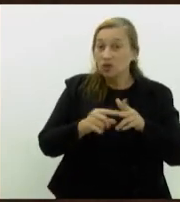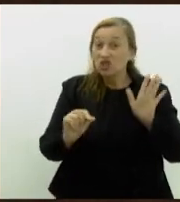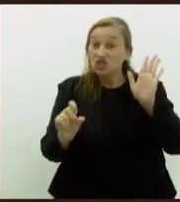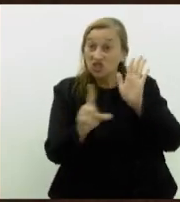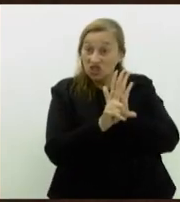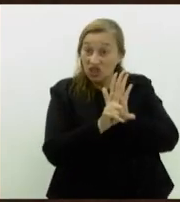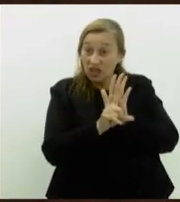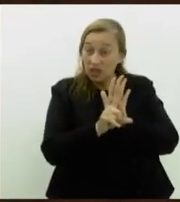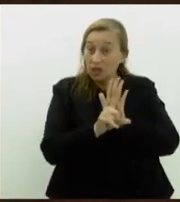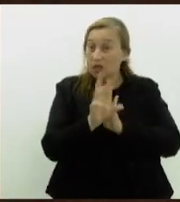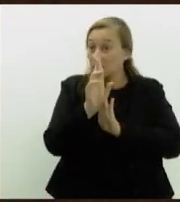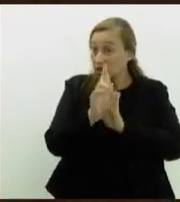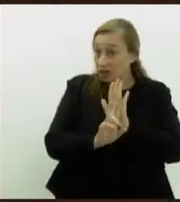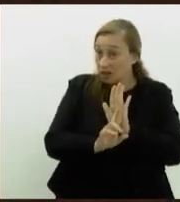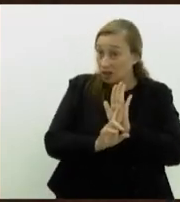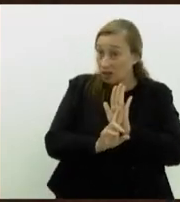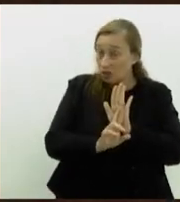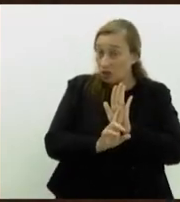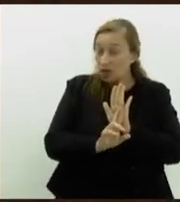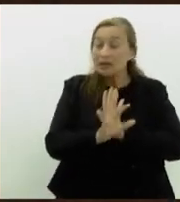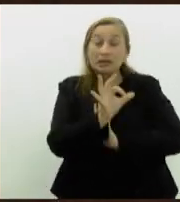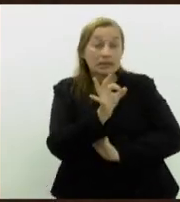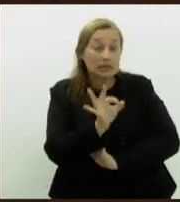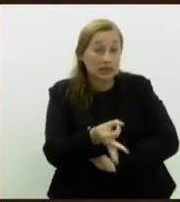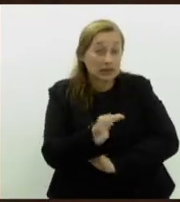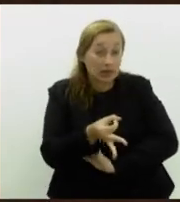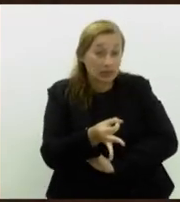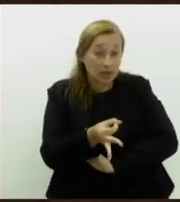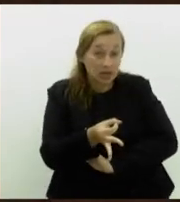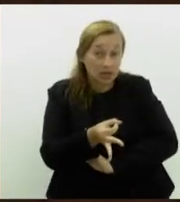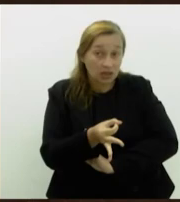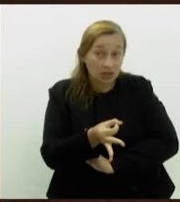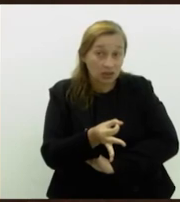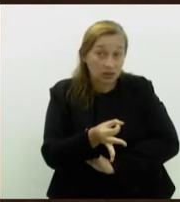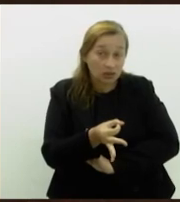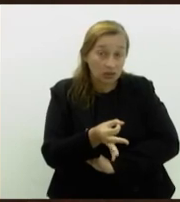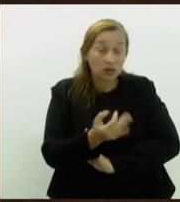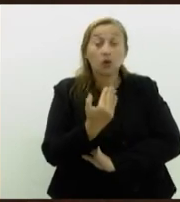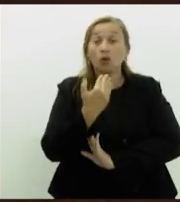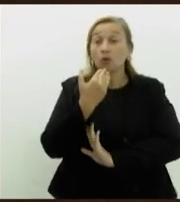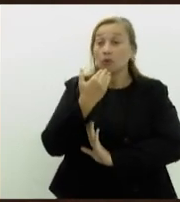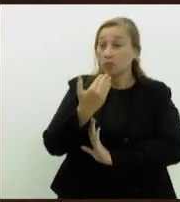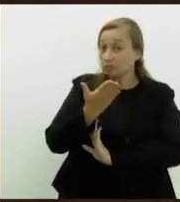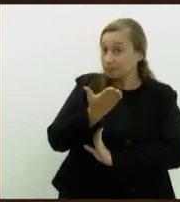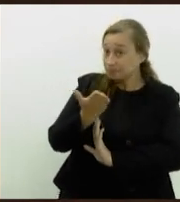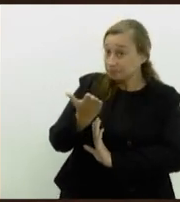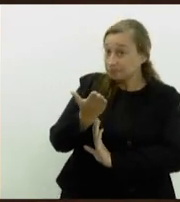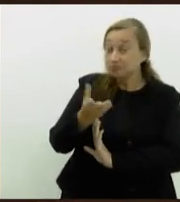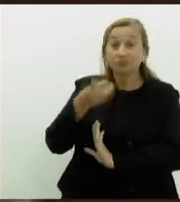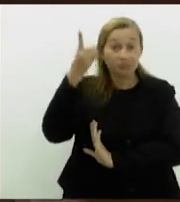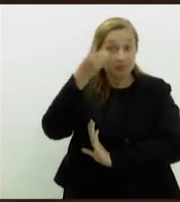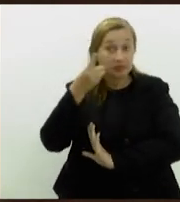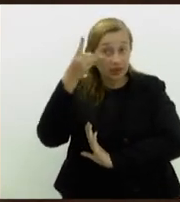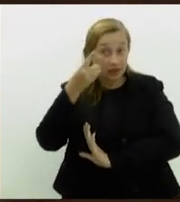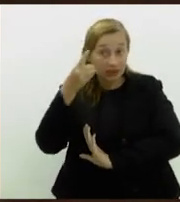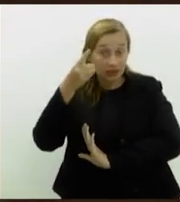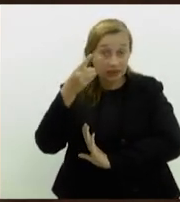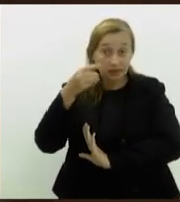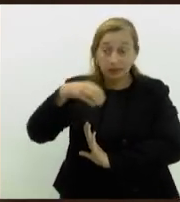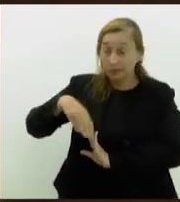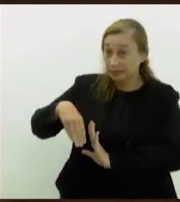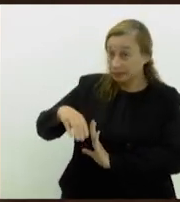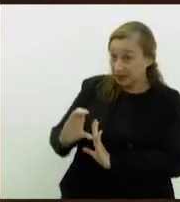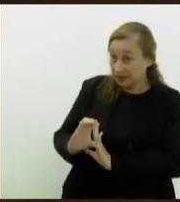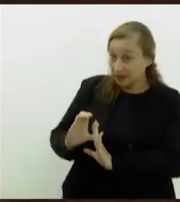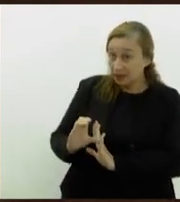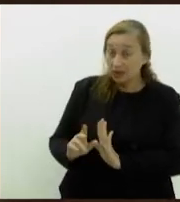de redação, que eu, obviamente, não fiz, mas sugerirei ao deputado Carlos Mink para que